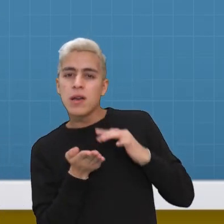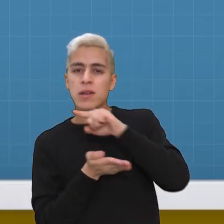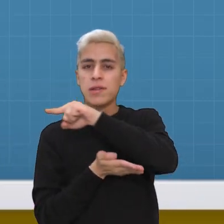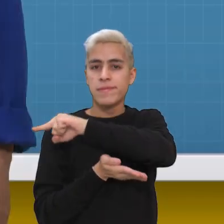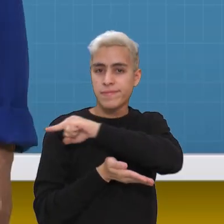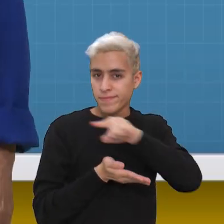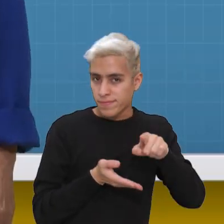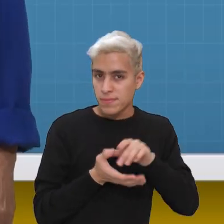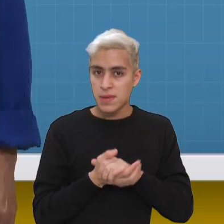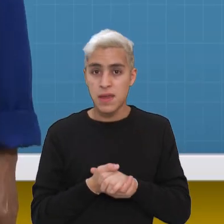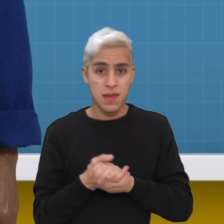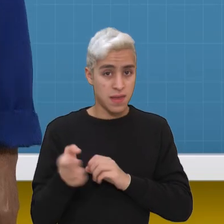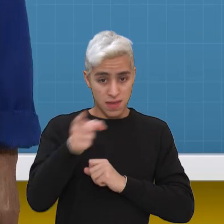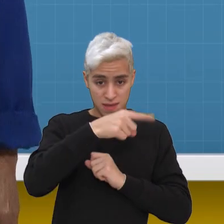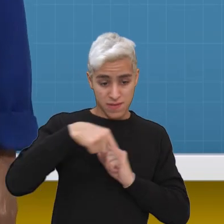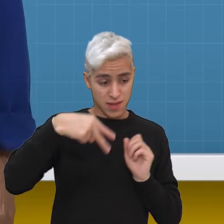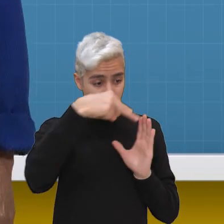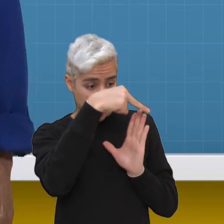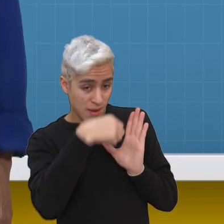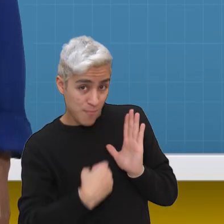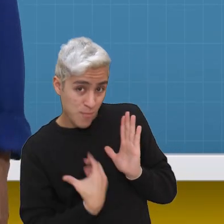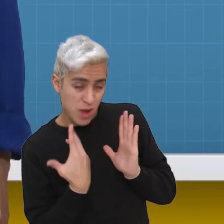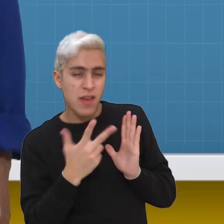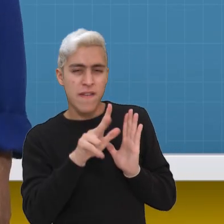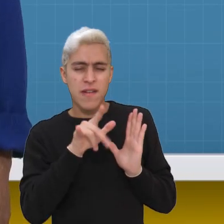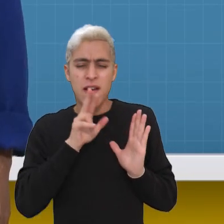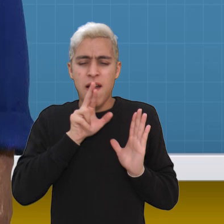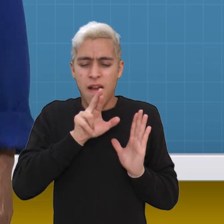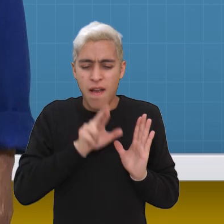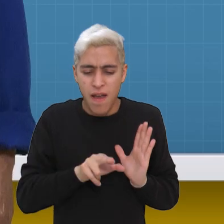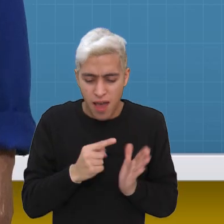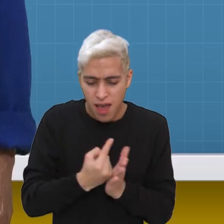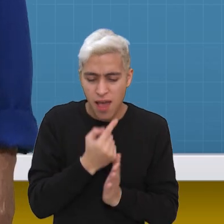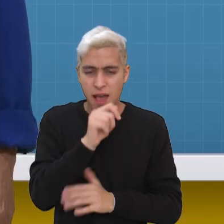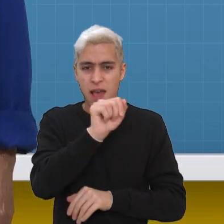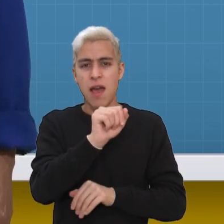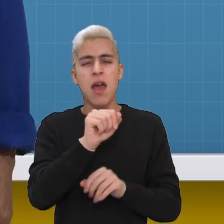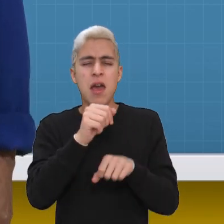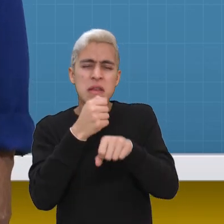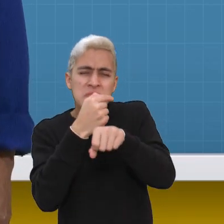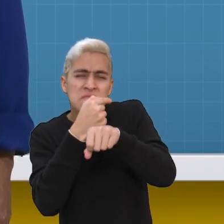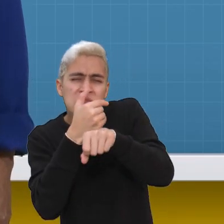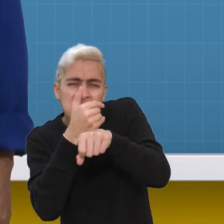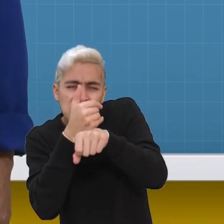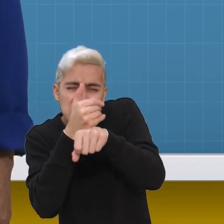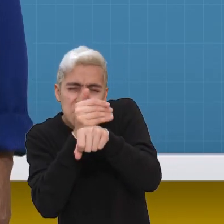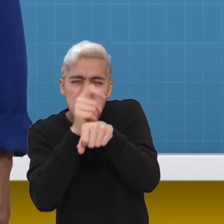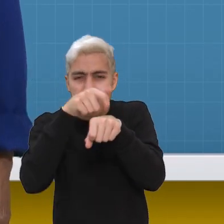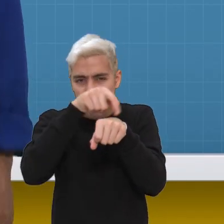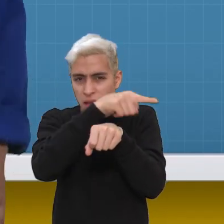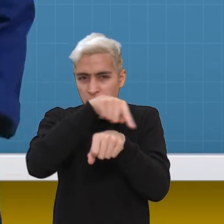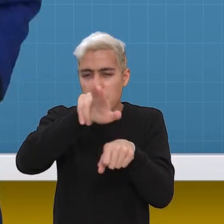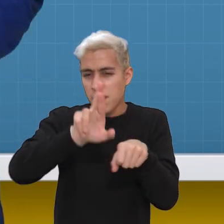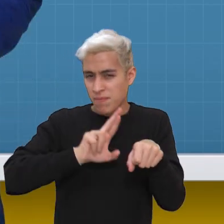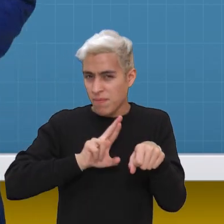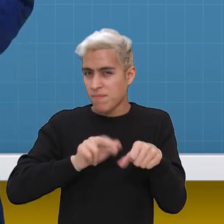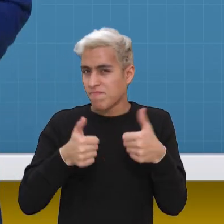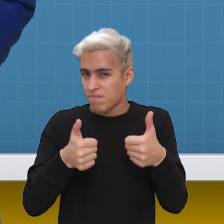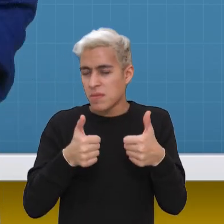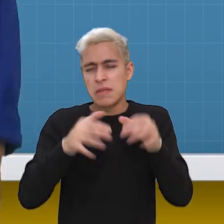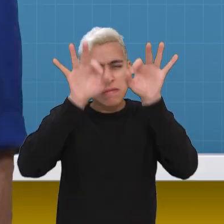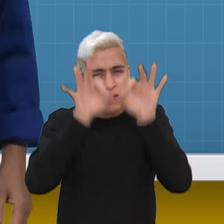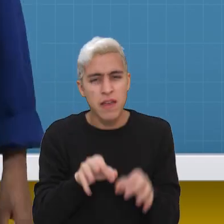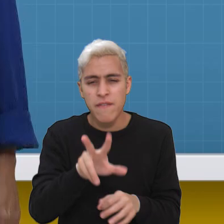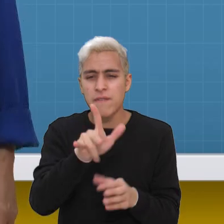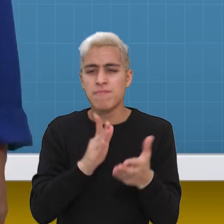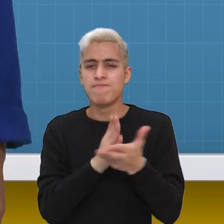para vocês. Agora você vai ler o poeminha e vai responder a questão A. Eu deixo alguns minutinhos para vocês e já volto. Eu tenho